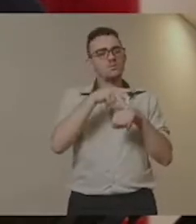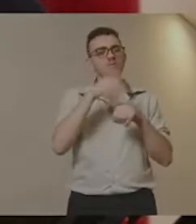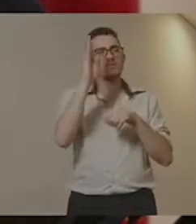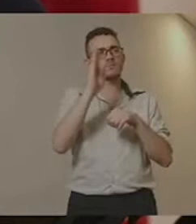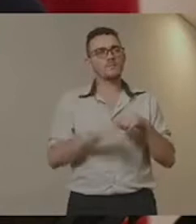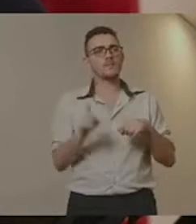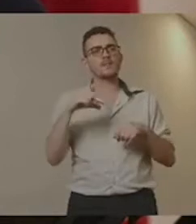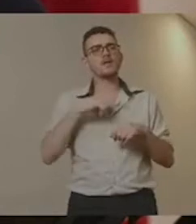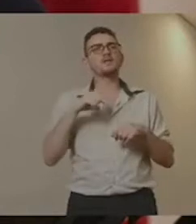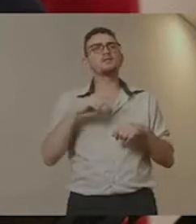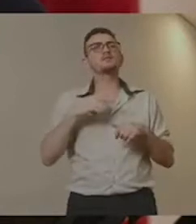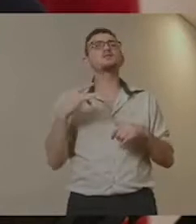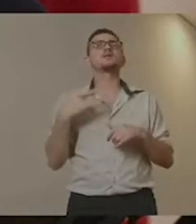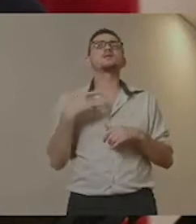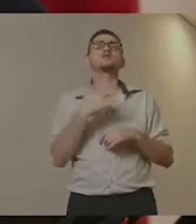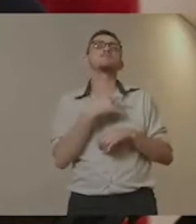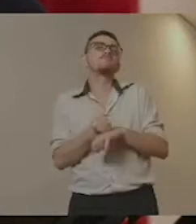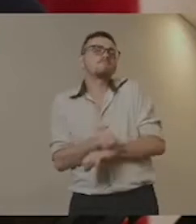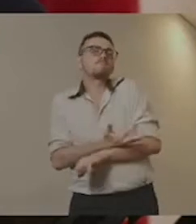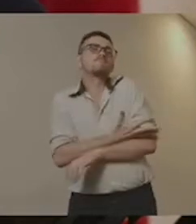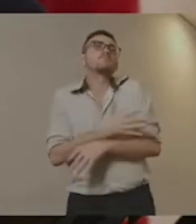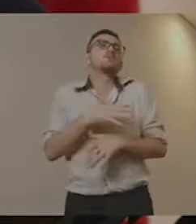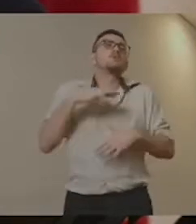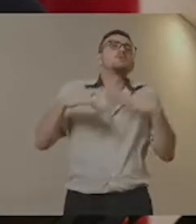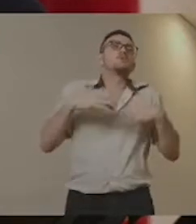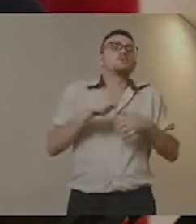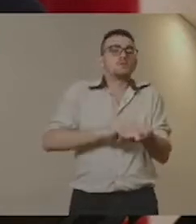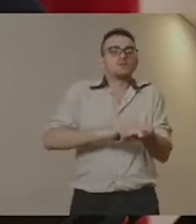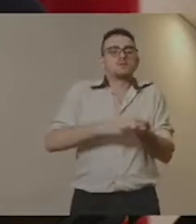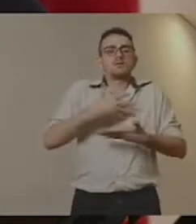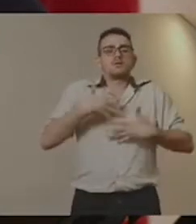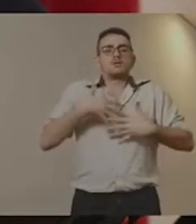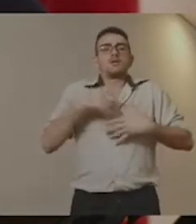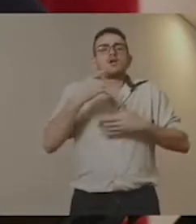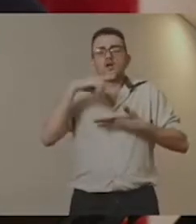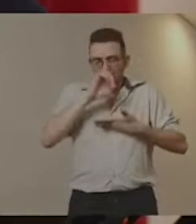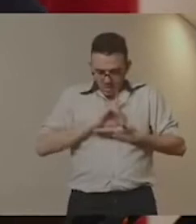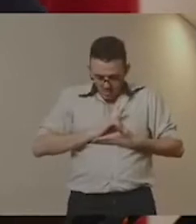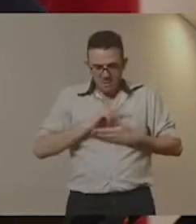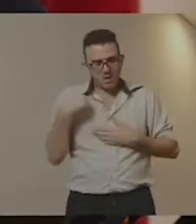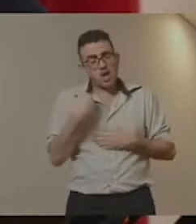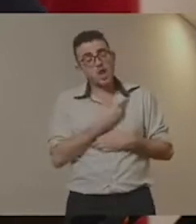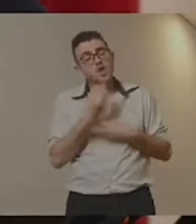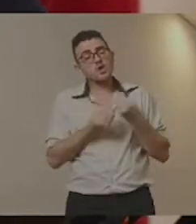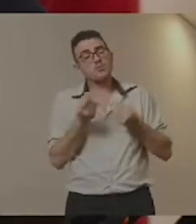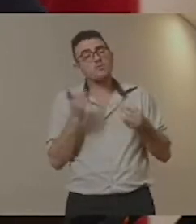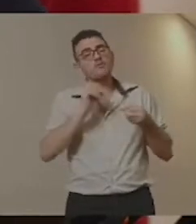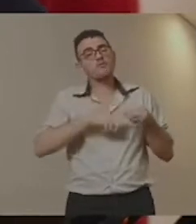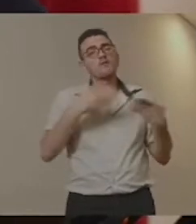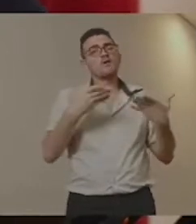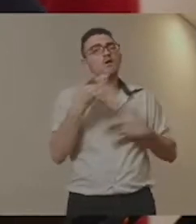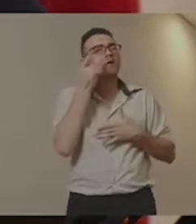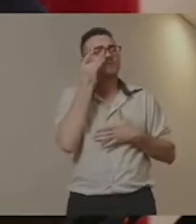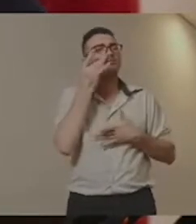ou depressão. Então, como que a gente trata isso retornando para essa realidade? Então, ali, o educador, o diretor, o coordenador, está